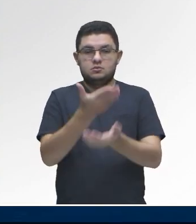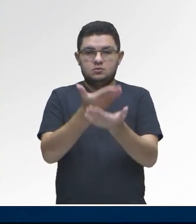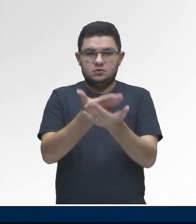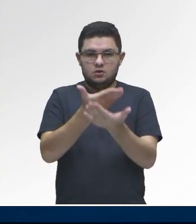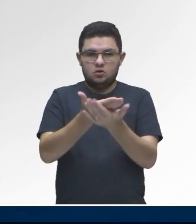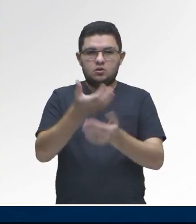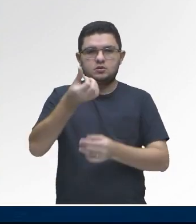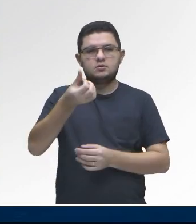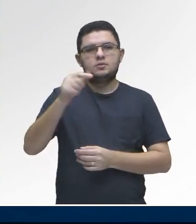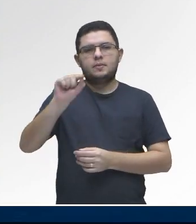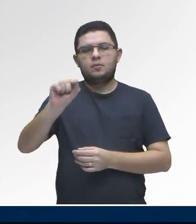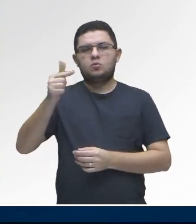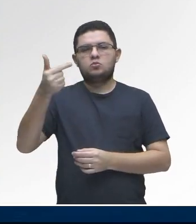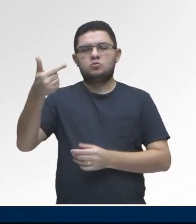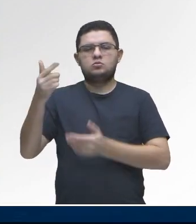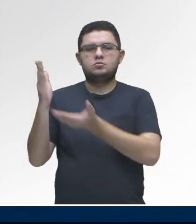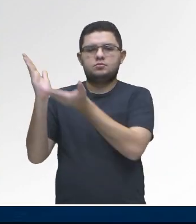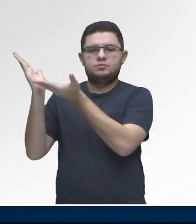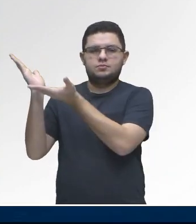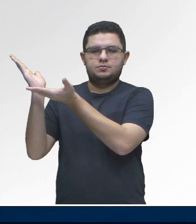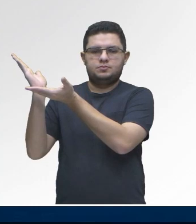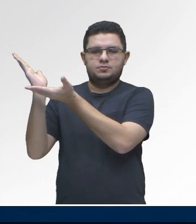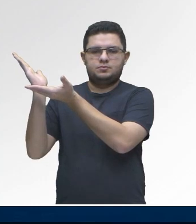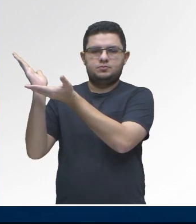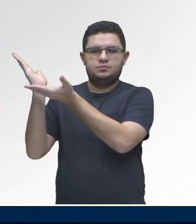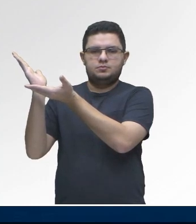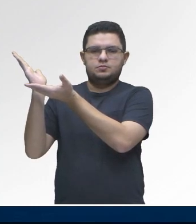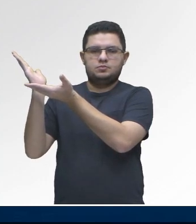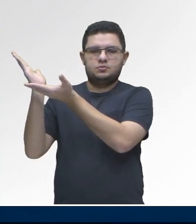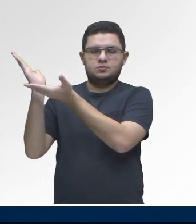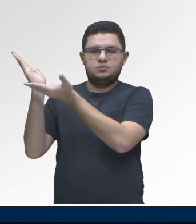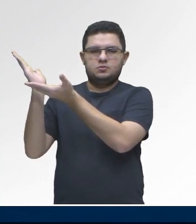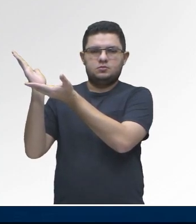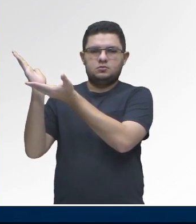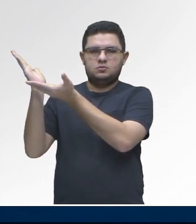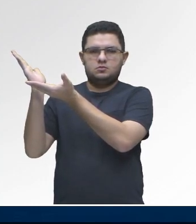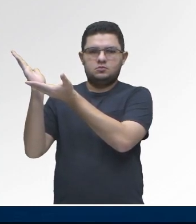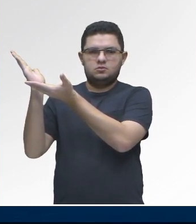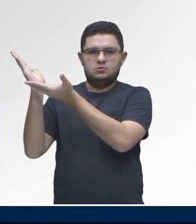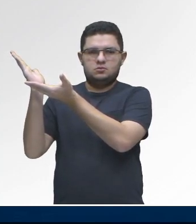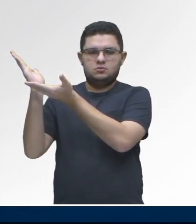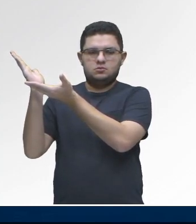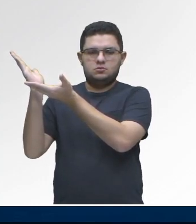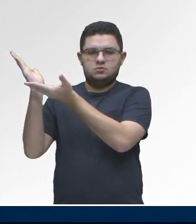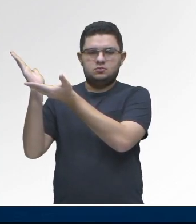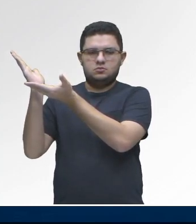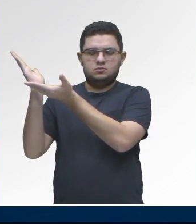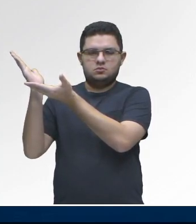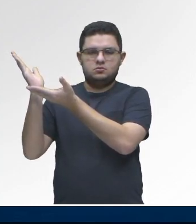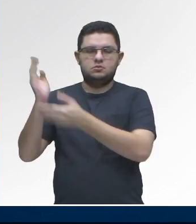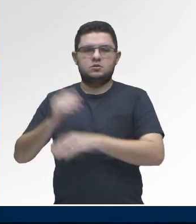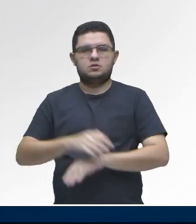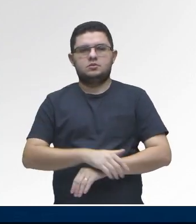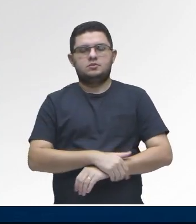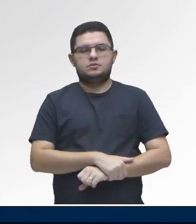Aula 6.2. Conteúdo: conjunto dos números racionais. Raiz quadrada.